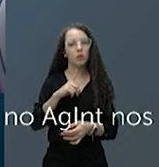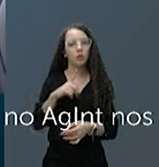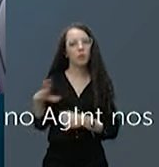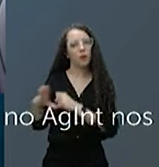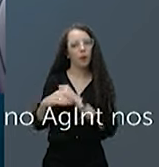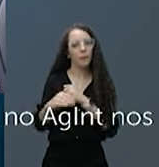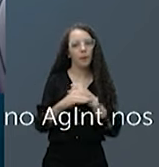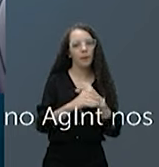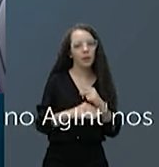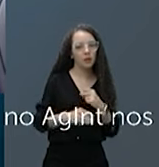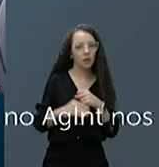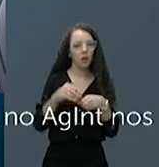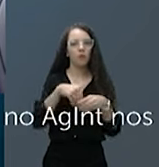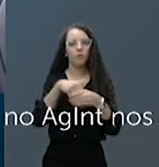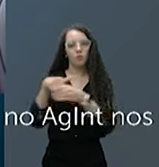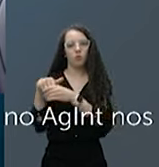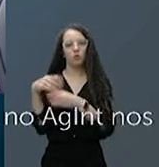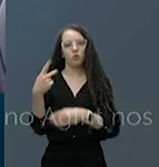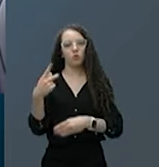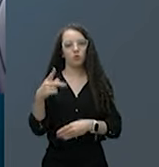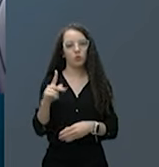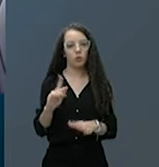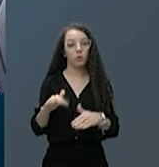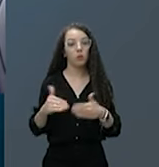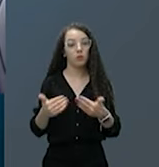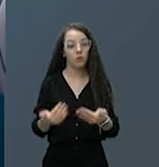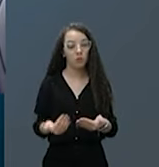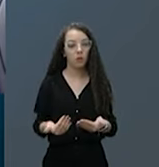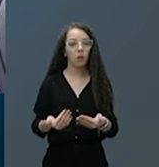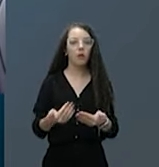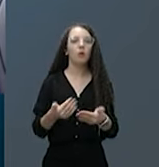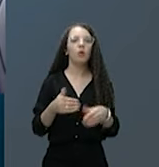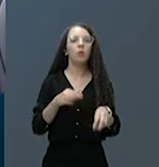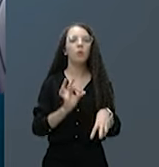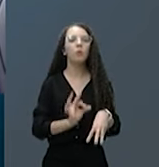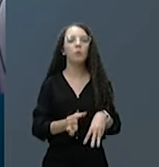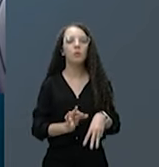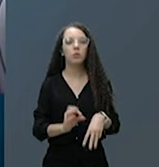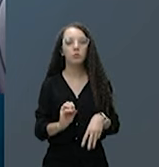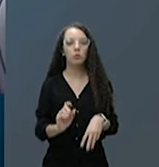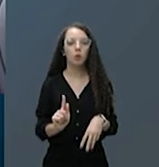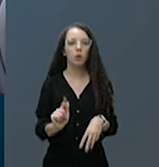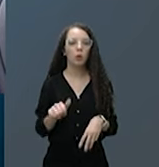Excelência. De forma, presidente, que o ministro Og, então, vai comandar